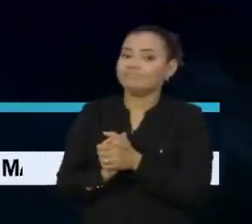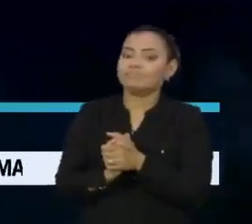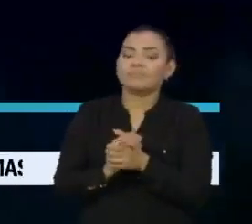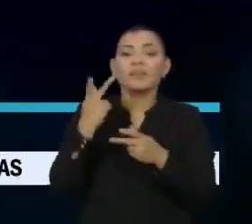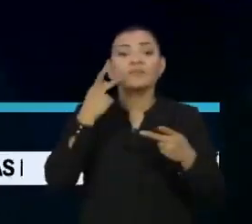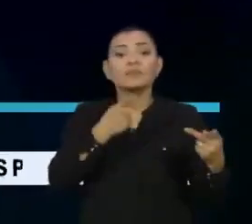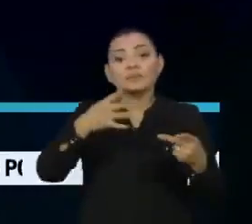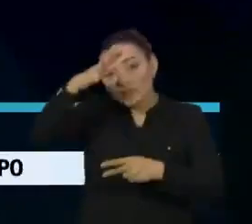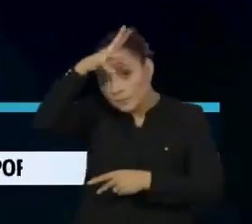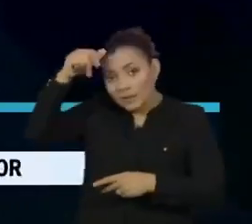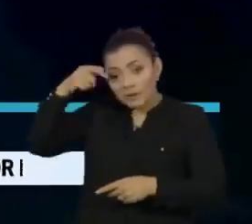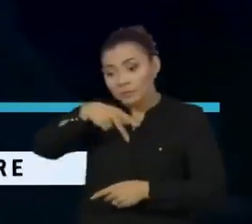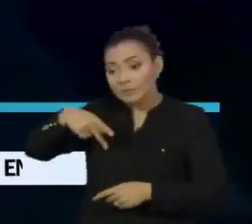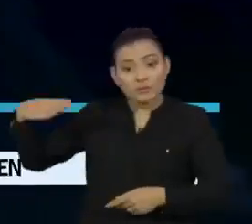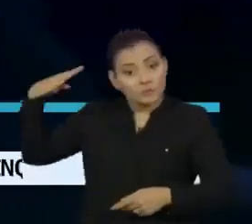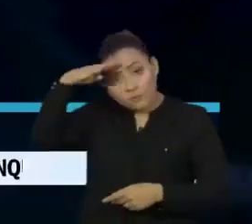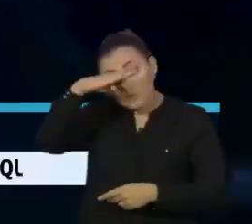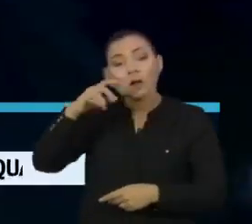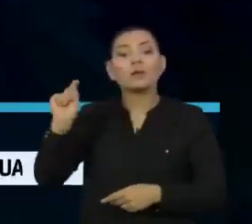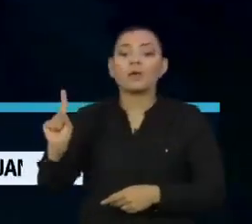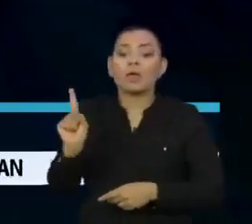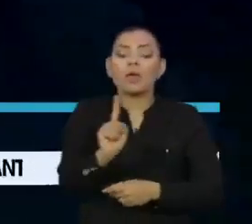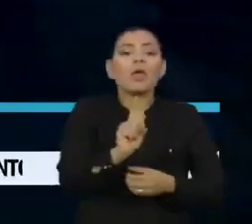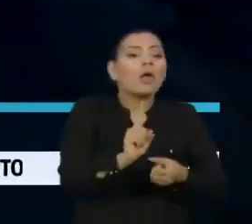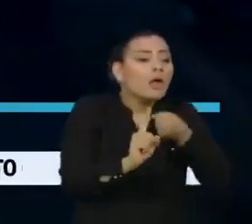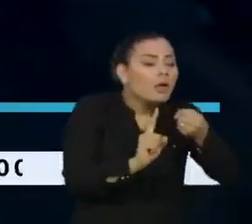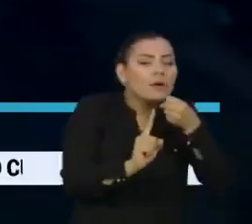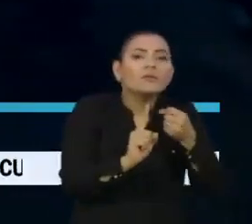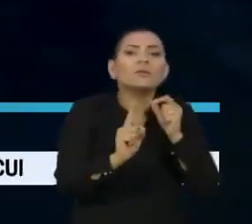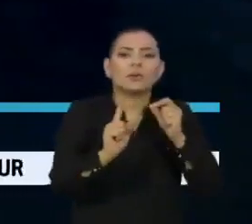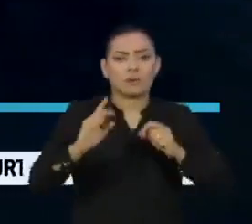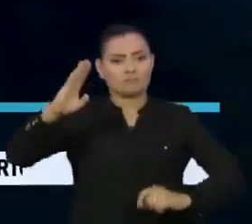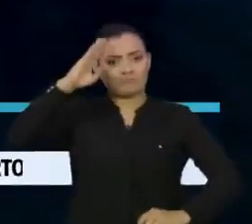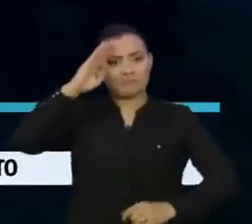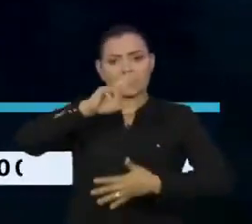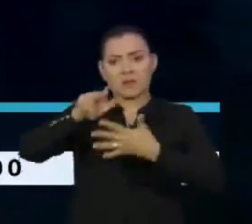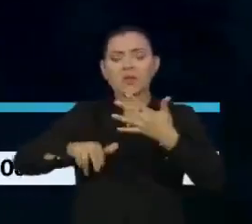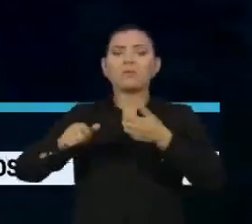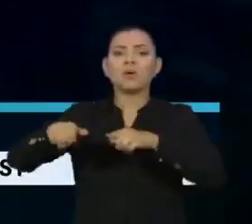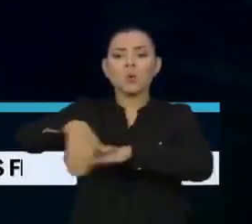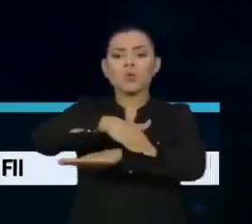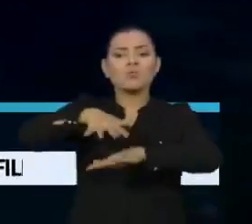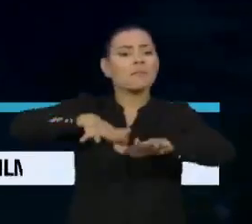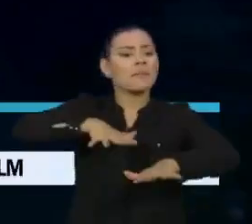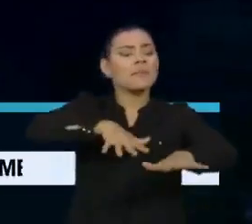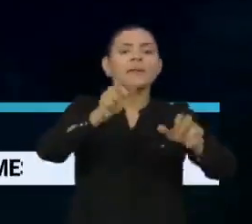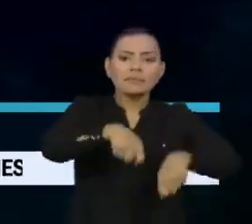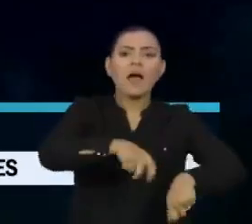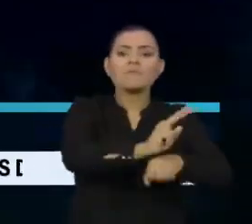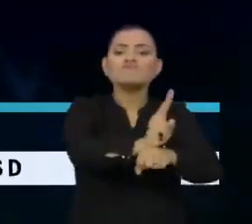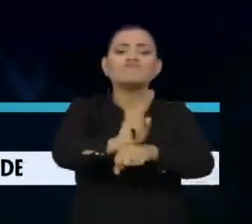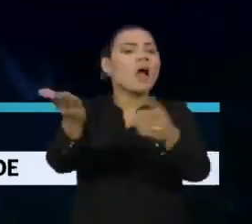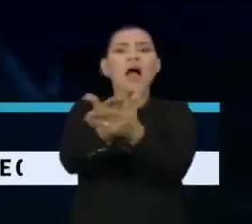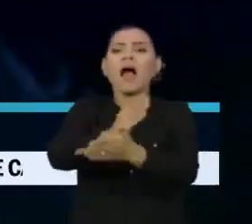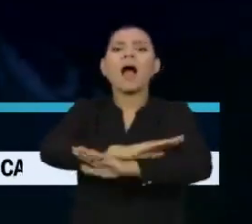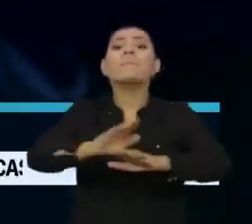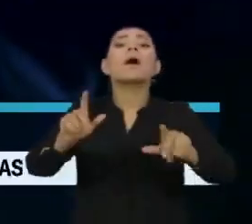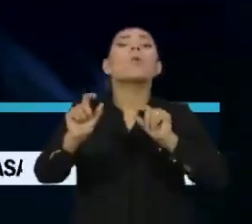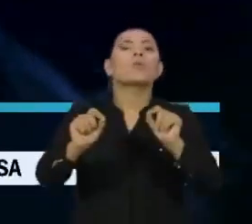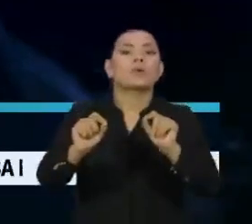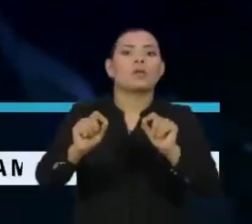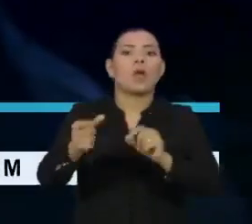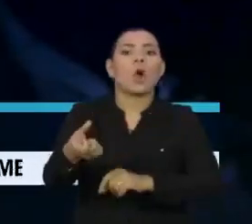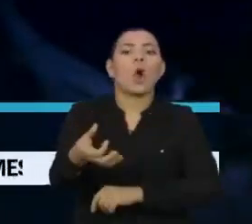Em visita a Manaus, o presidente Jair Bolsonaro falou em entrevista que as Forças Armadas podem ir para a rua, se necessário, para acabar com o que ele chama